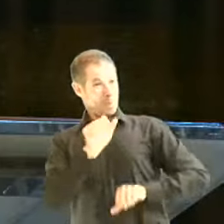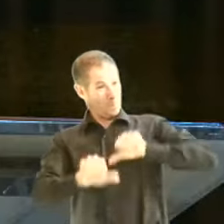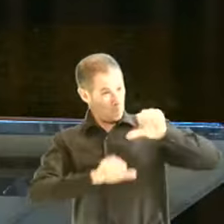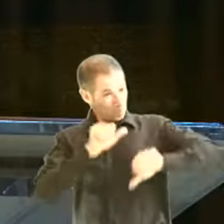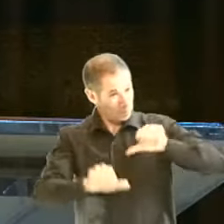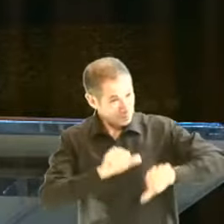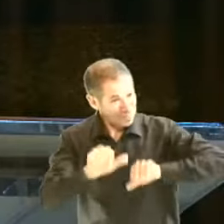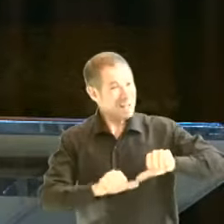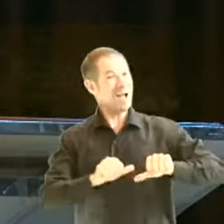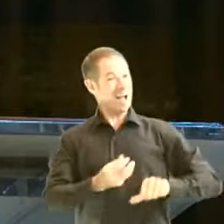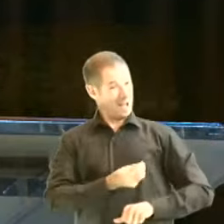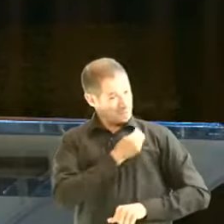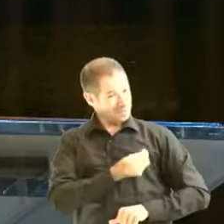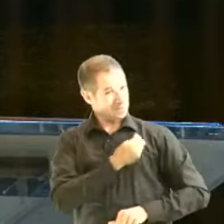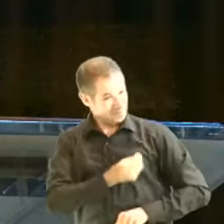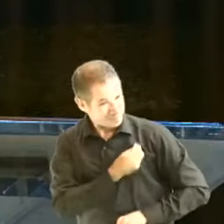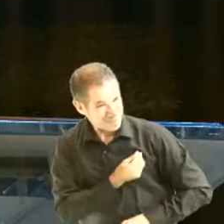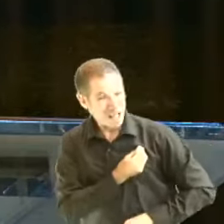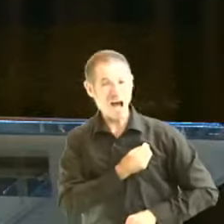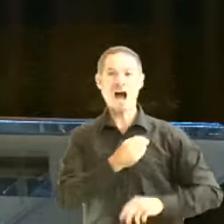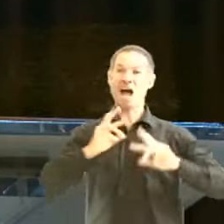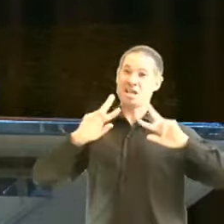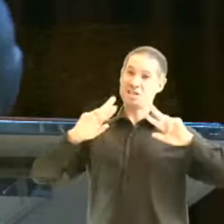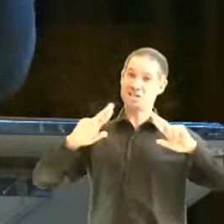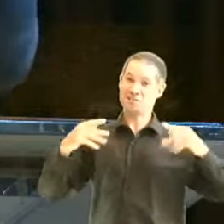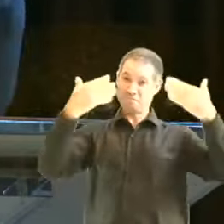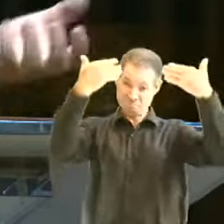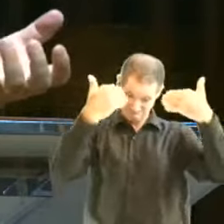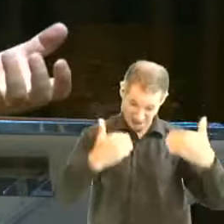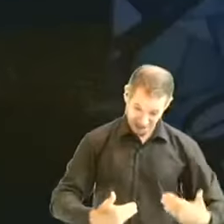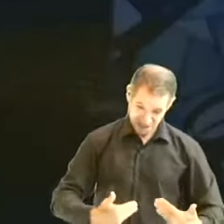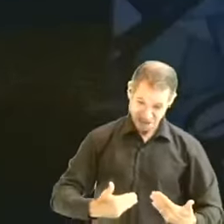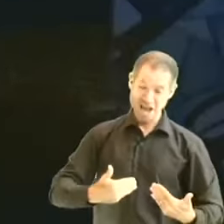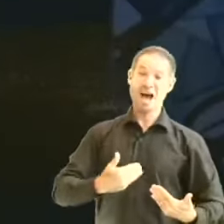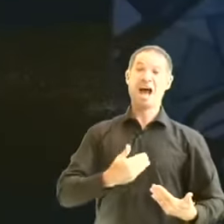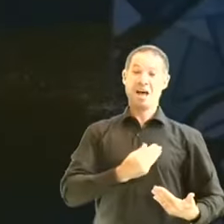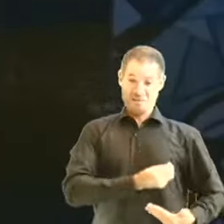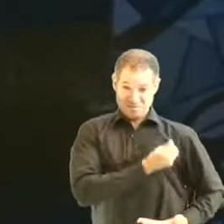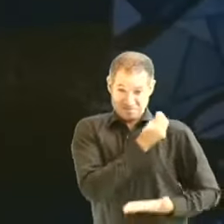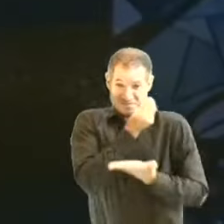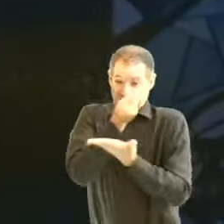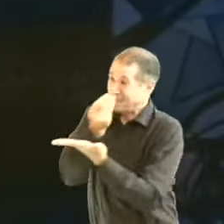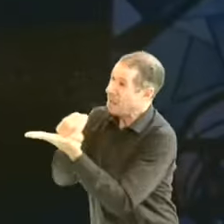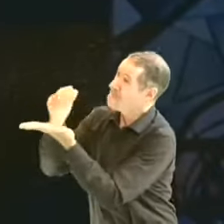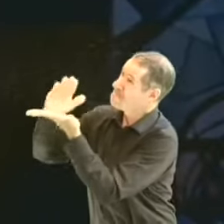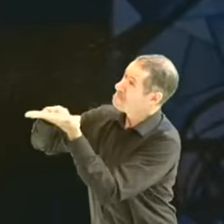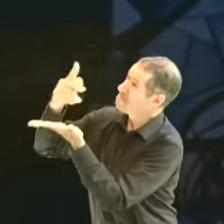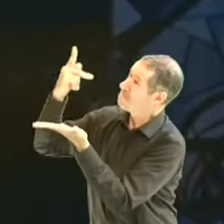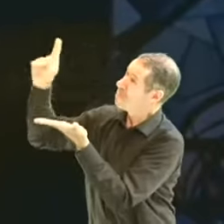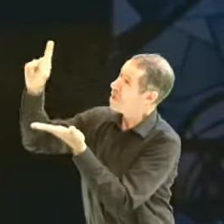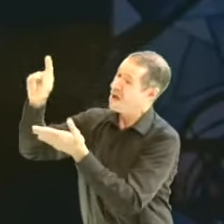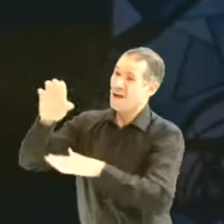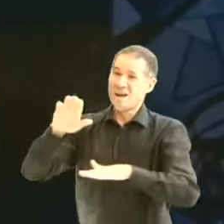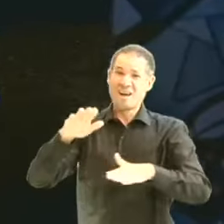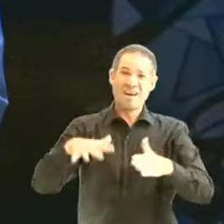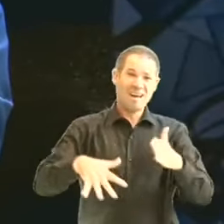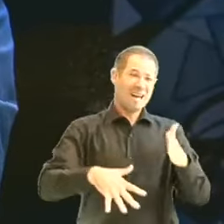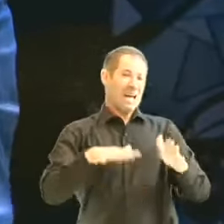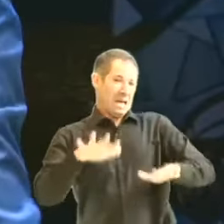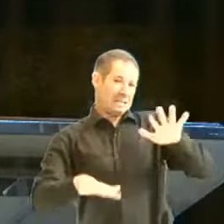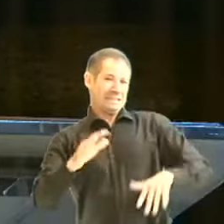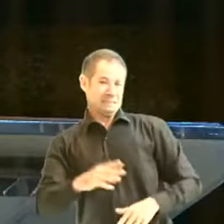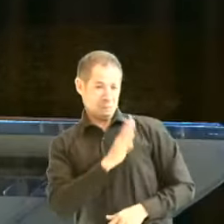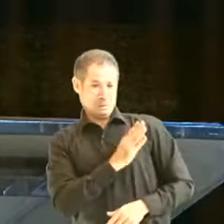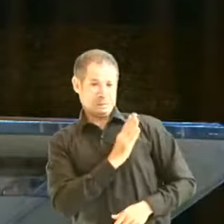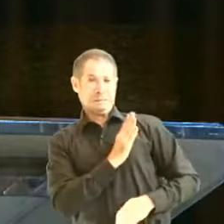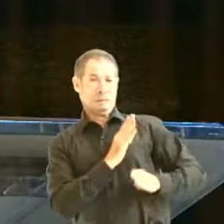ser transformado, para a gente ser diferente, para a gente estar na palma da mão dEle. Mas às vezes o nosso coração se endurece.